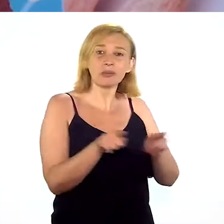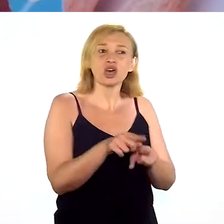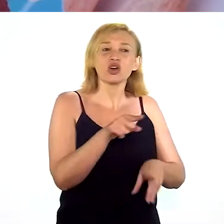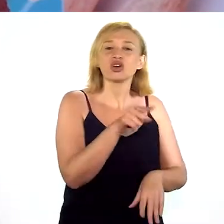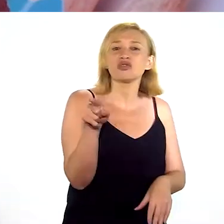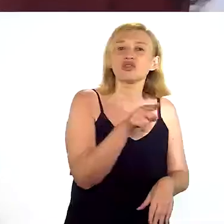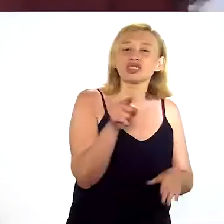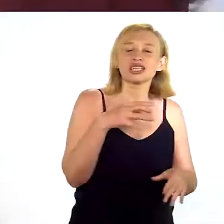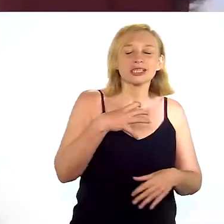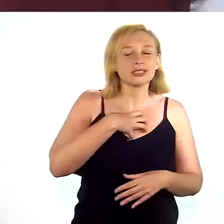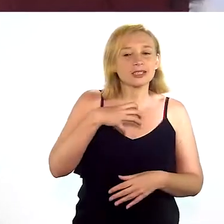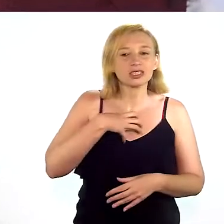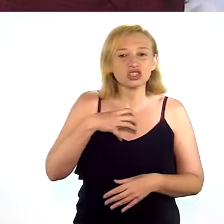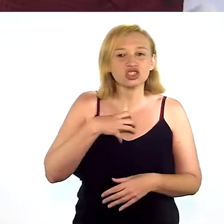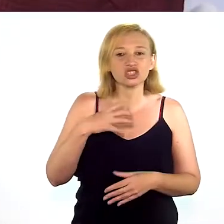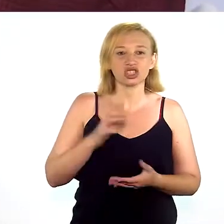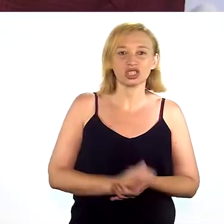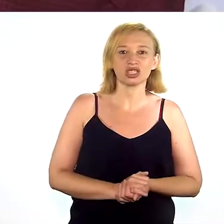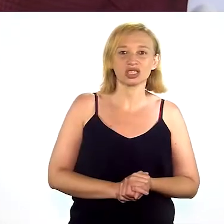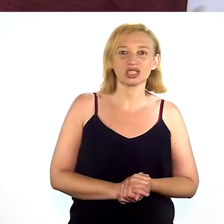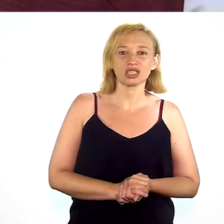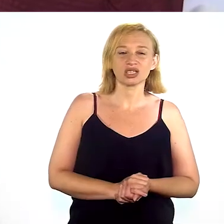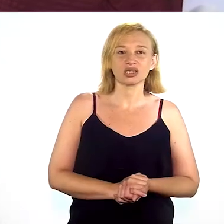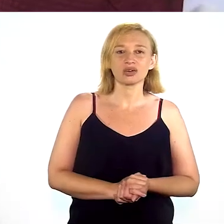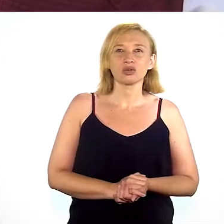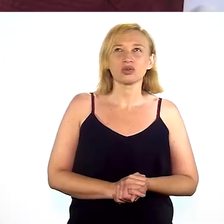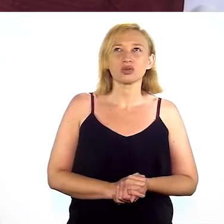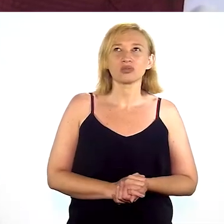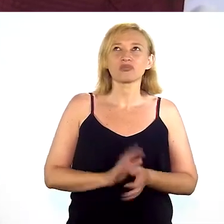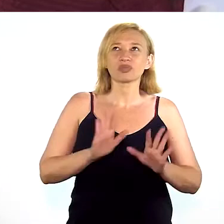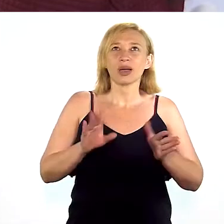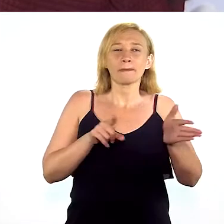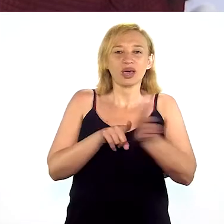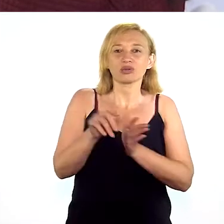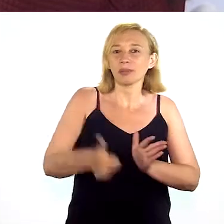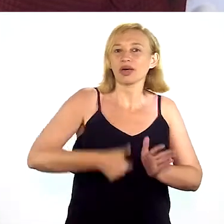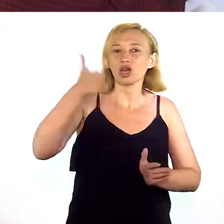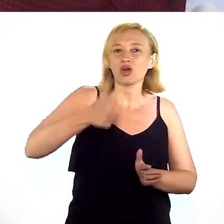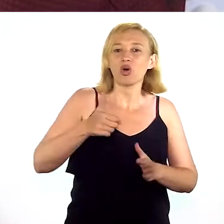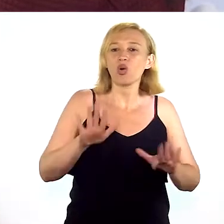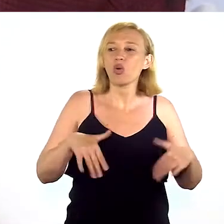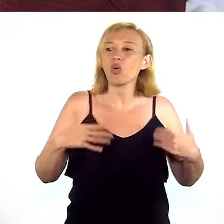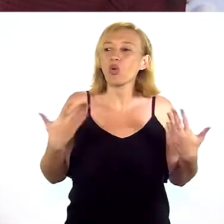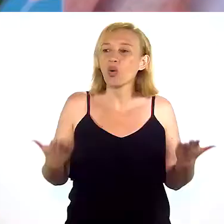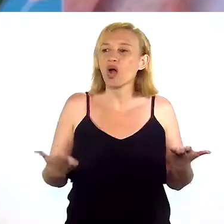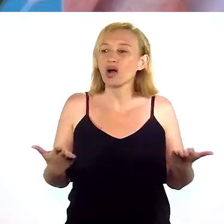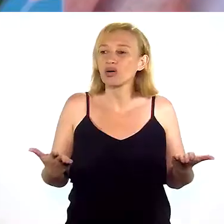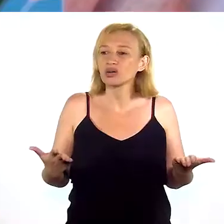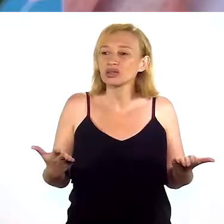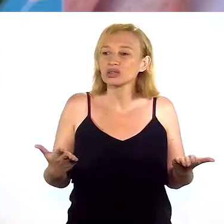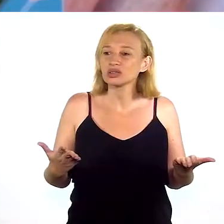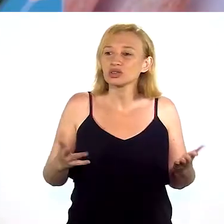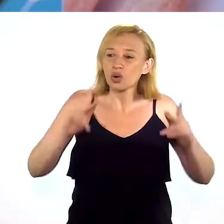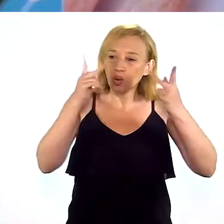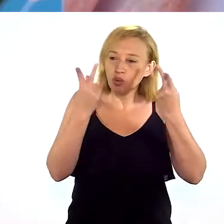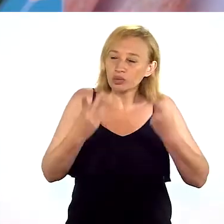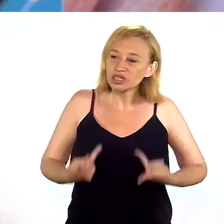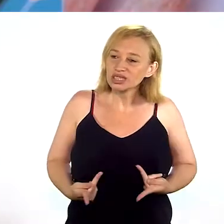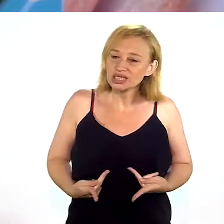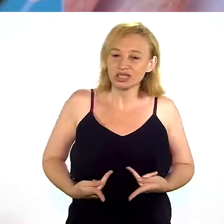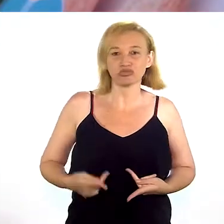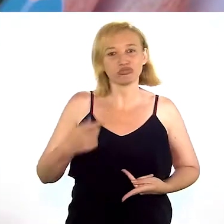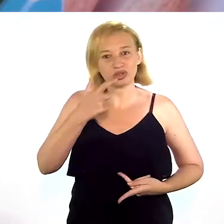Rafaela também. No que vocês se sentiram, em vez de a parte mais impactante, mas uma pergunta melhor ainda, qual foi a parte